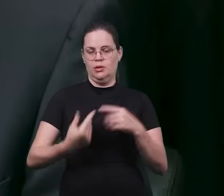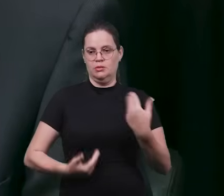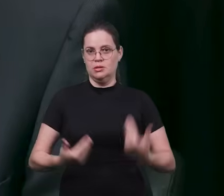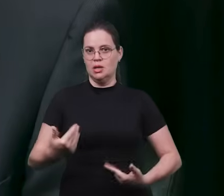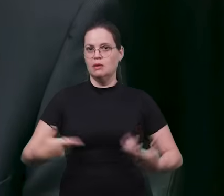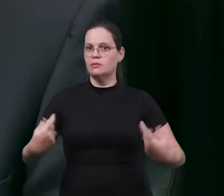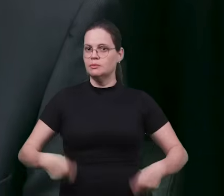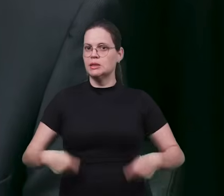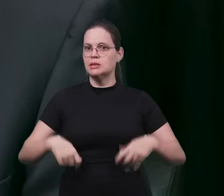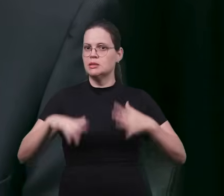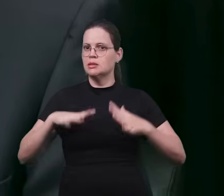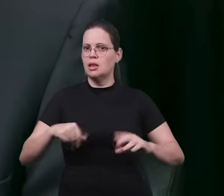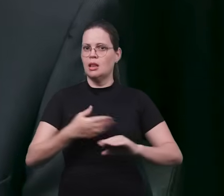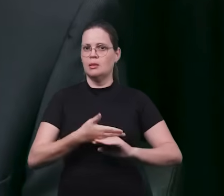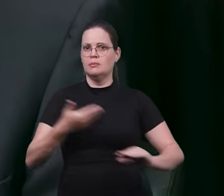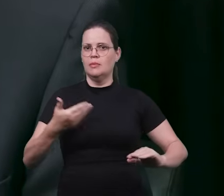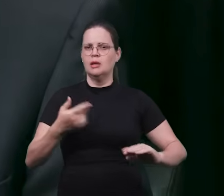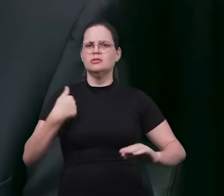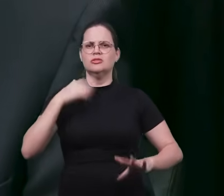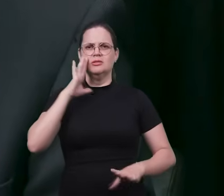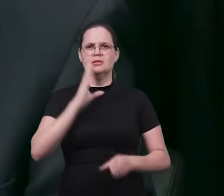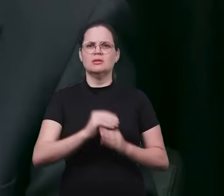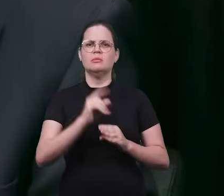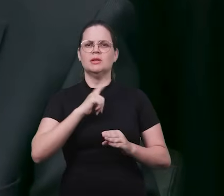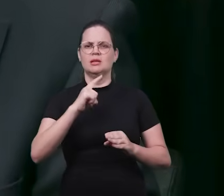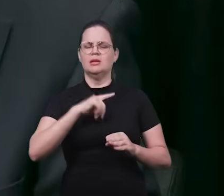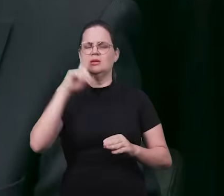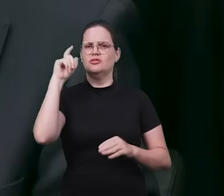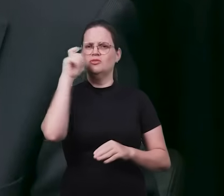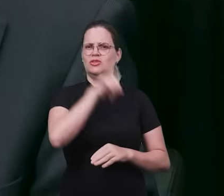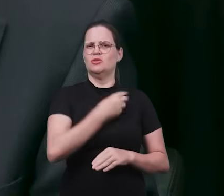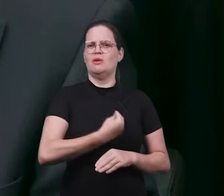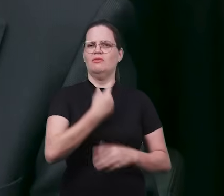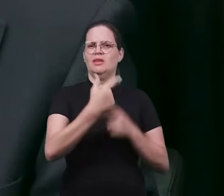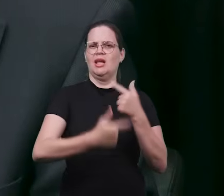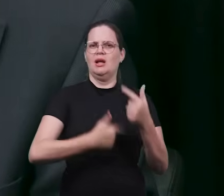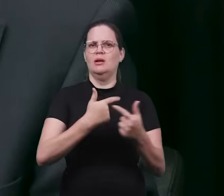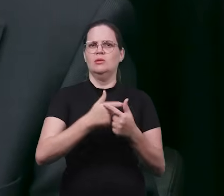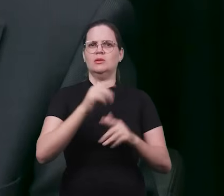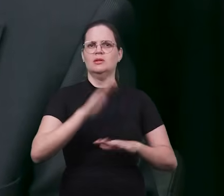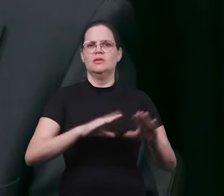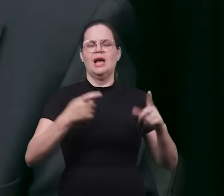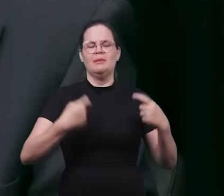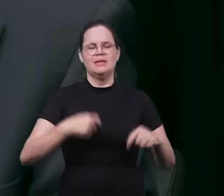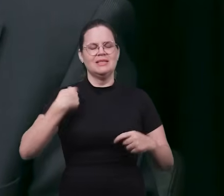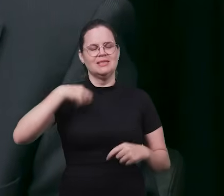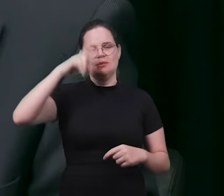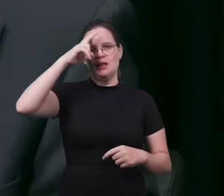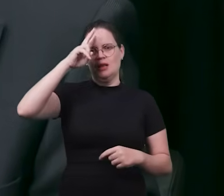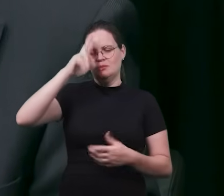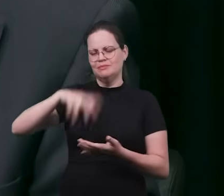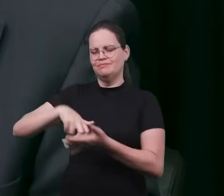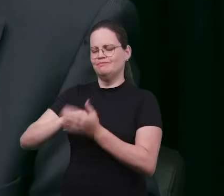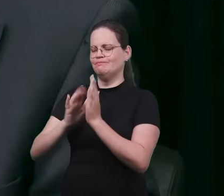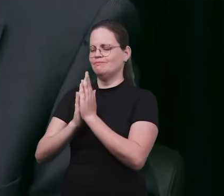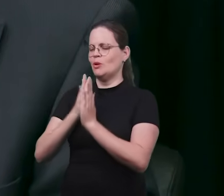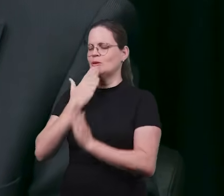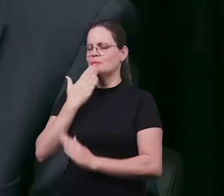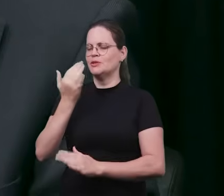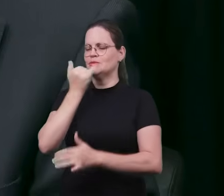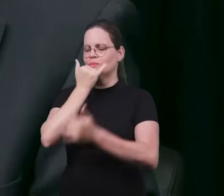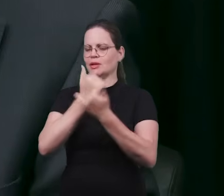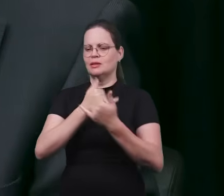santo. E às vezes a gente sai para os embates, até os embates da vida, mas você sempre precisa de voltar ao Senhor e santificar a sua